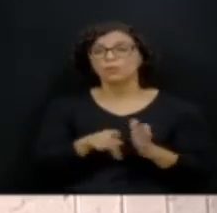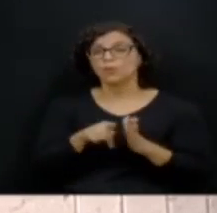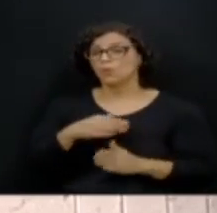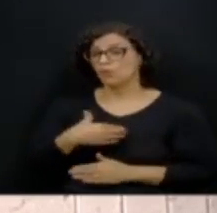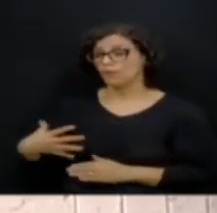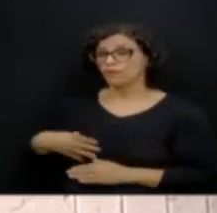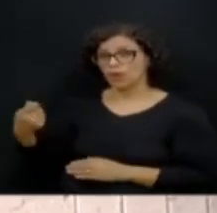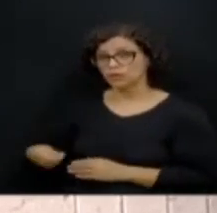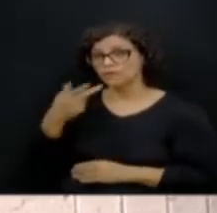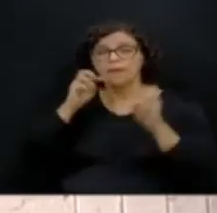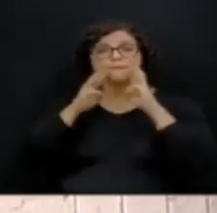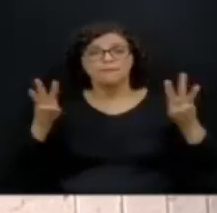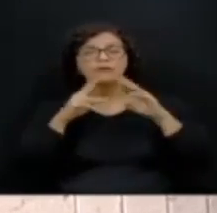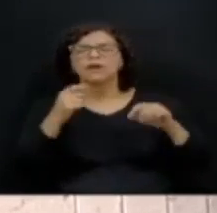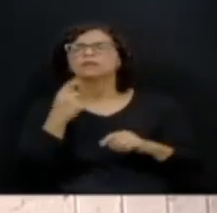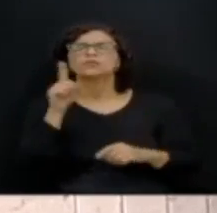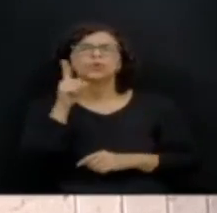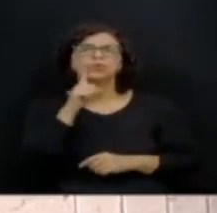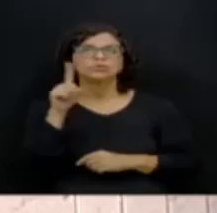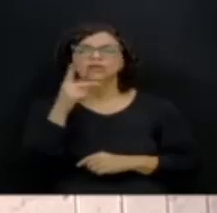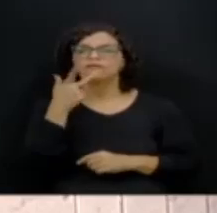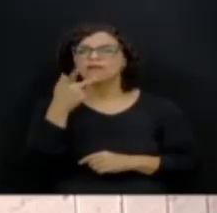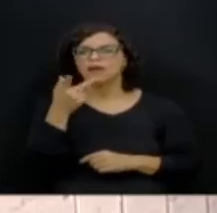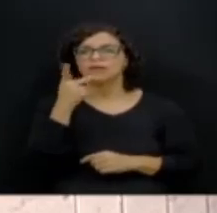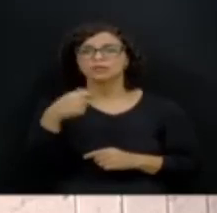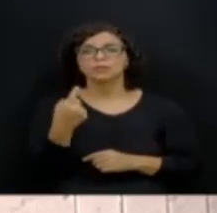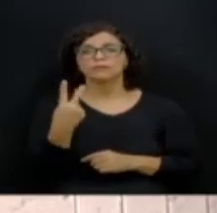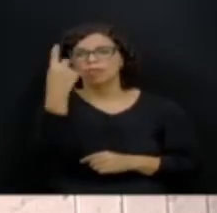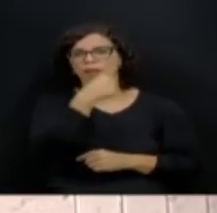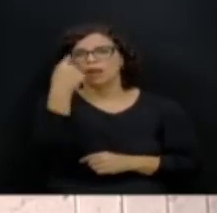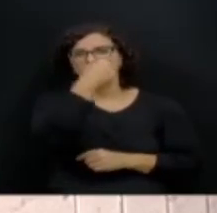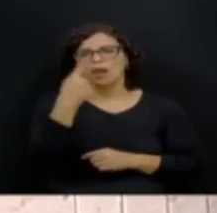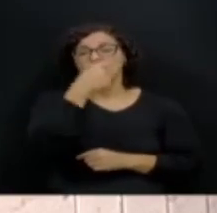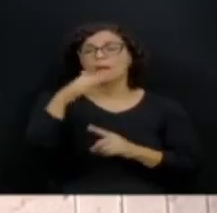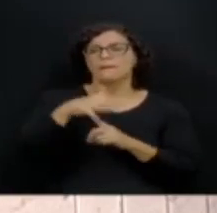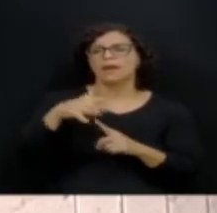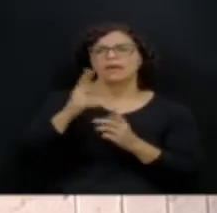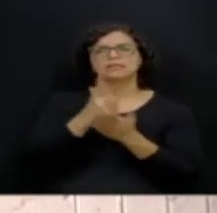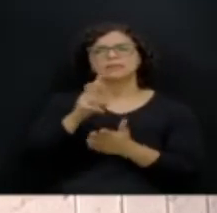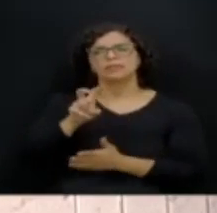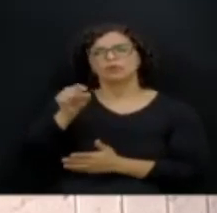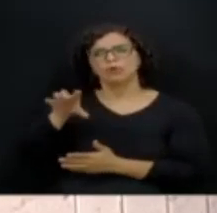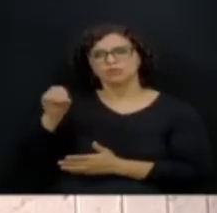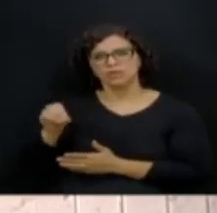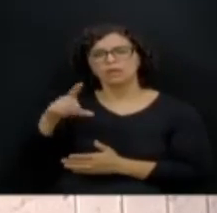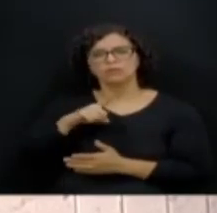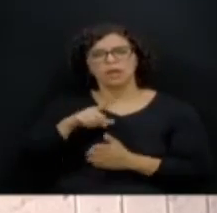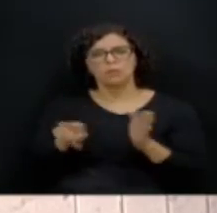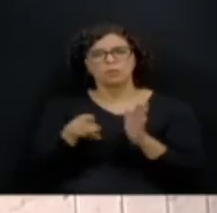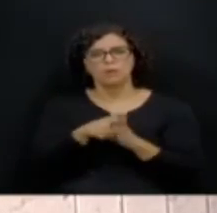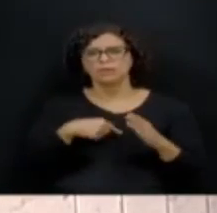Júnior anda falando na televisão 24 horas. 24 horas que o Paraná é 5.0,